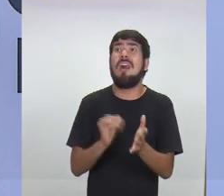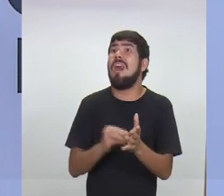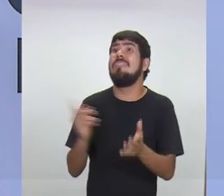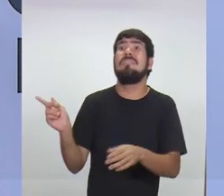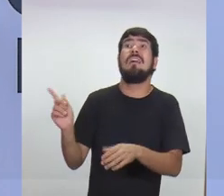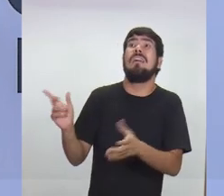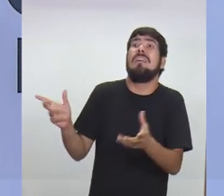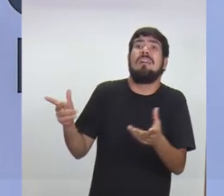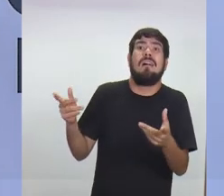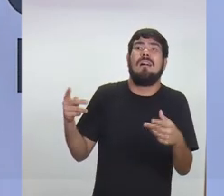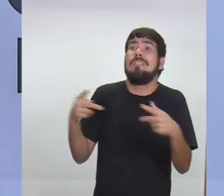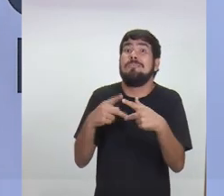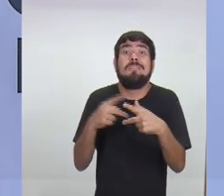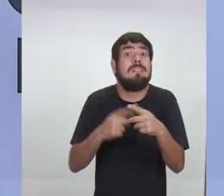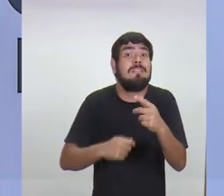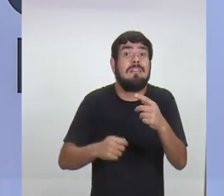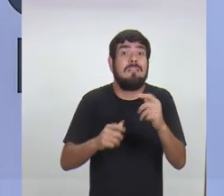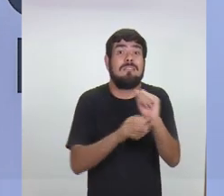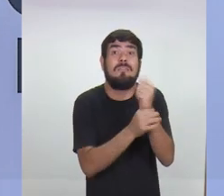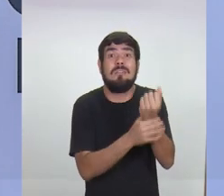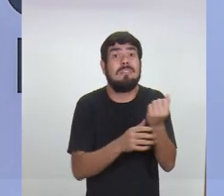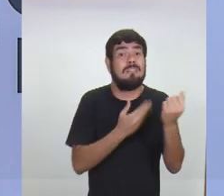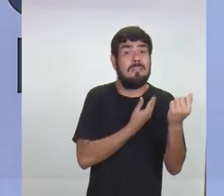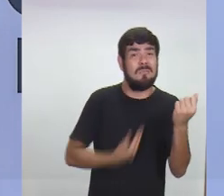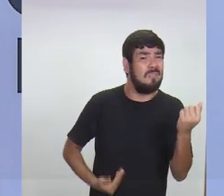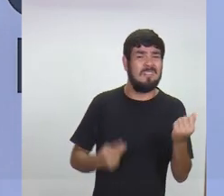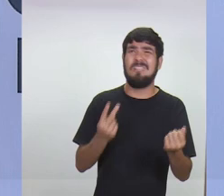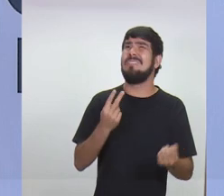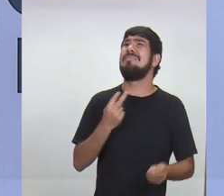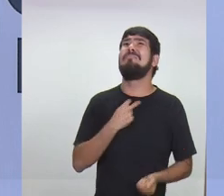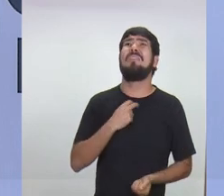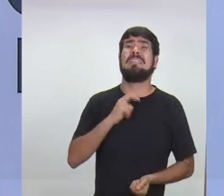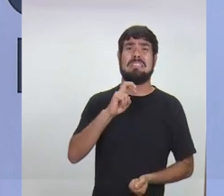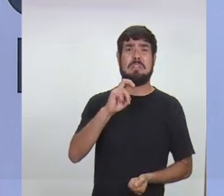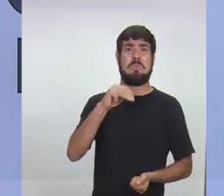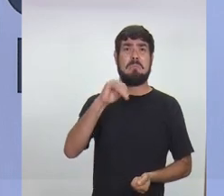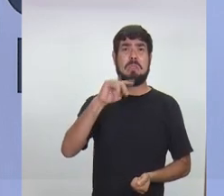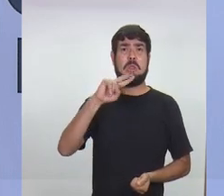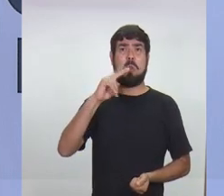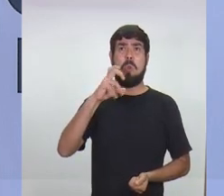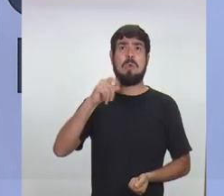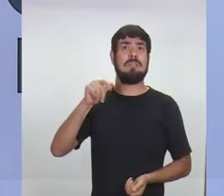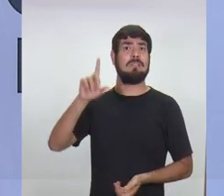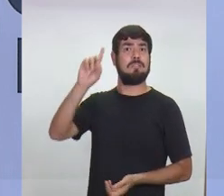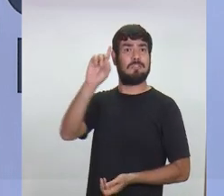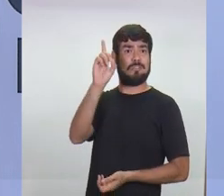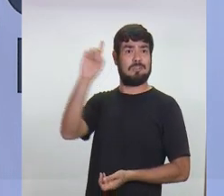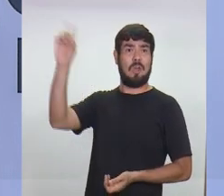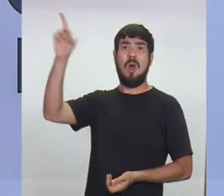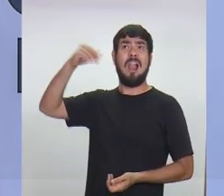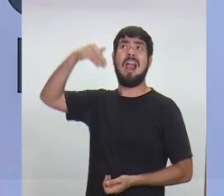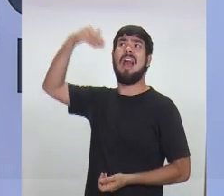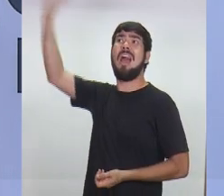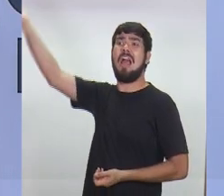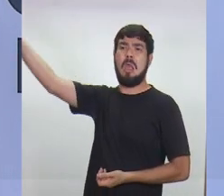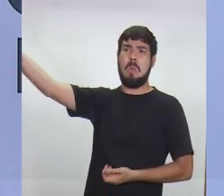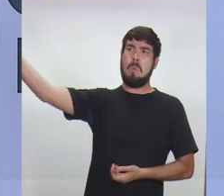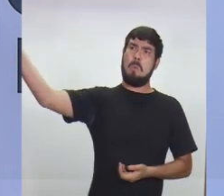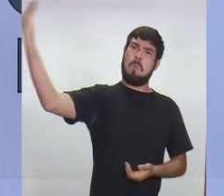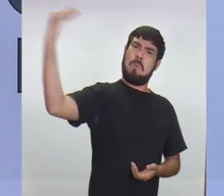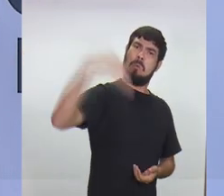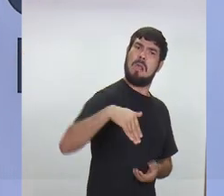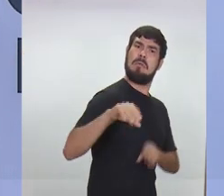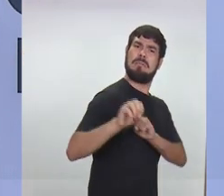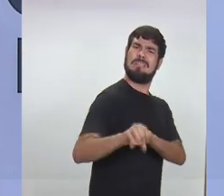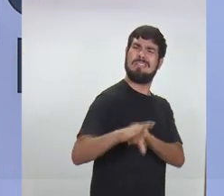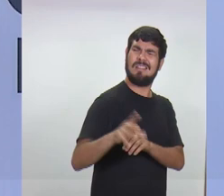e verdade nós não precisamos está investindo 15 milhões para trazer de dólares para trazer alguém pra cá pra ensinar e na hora que nós